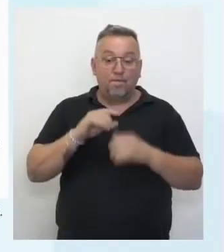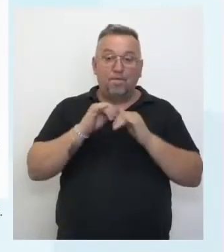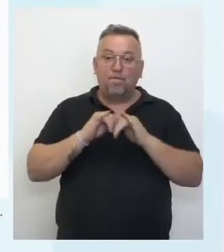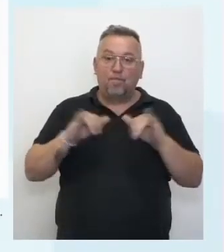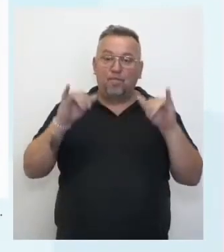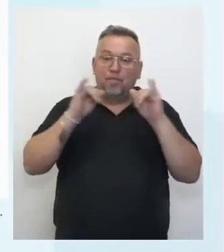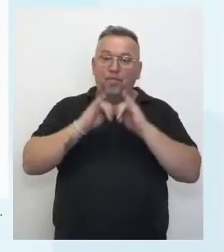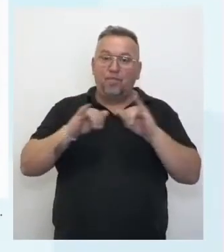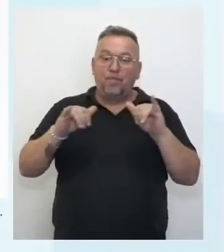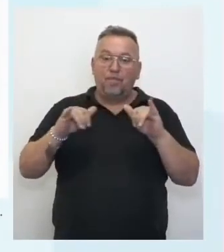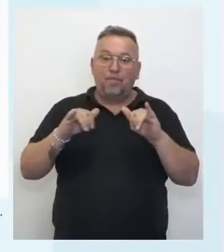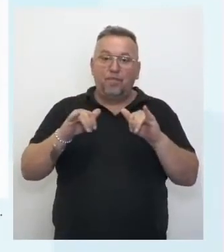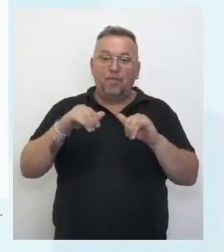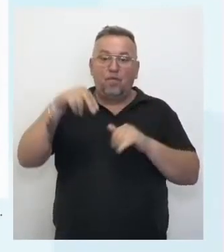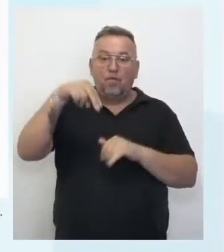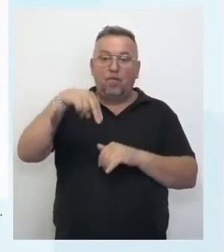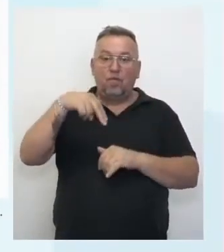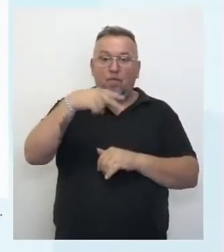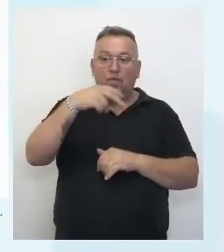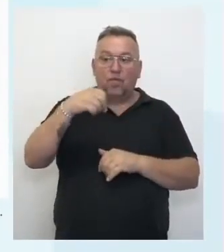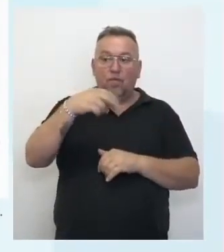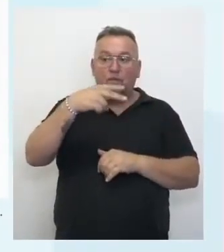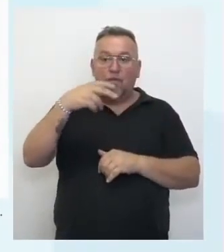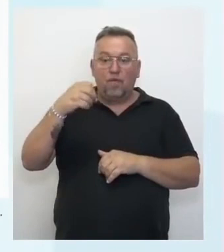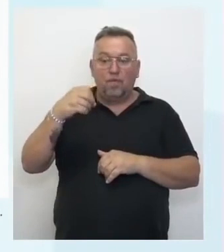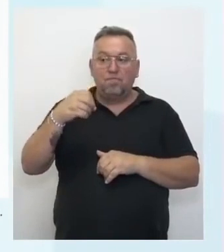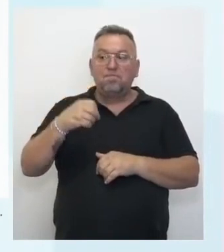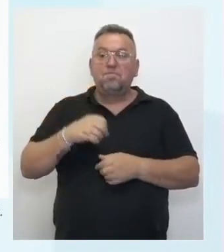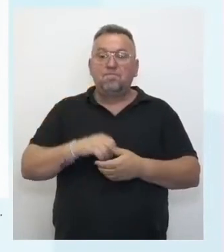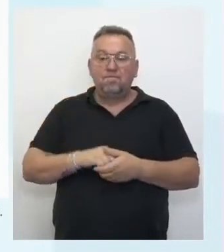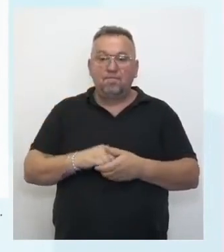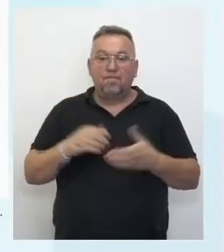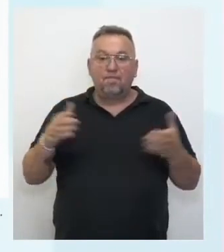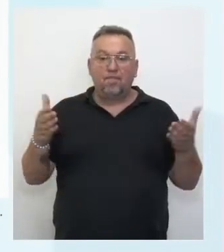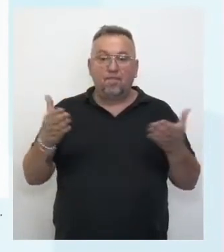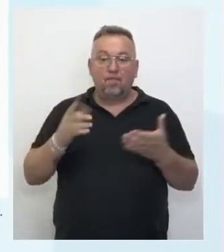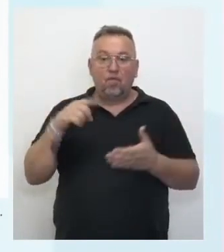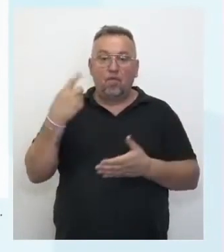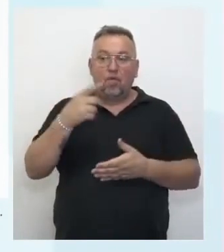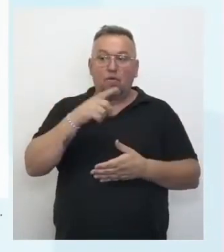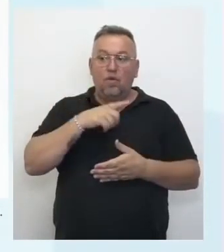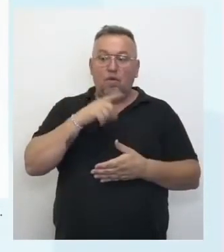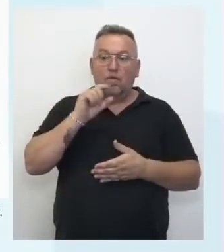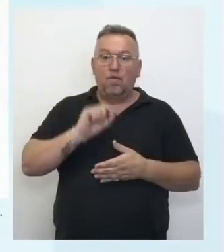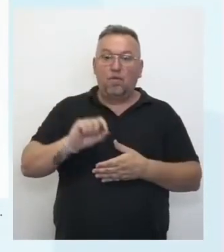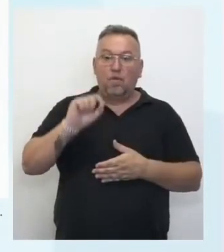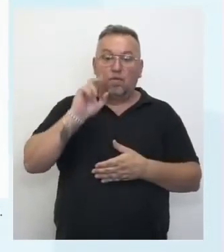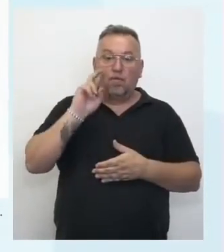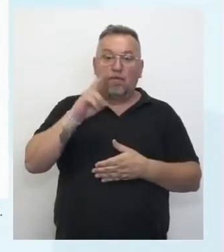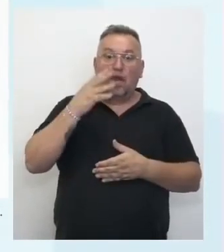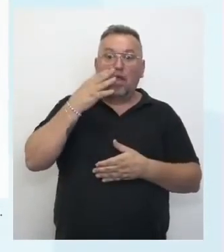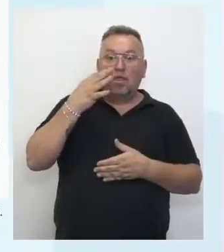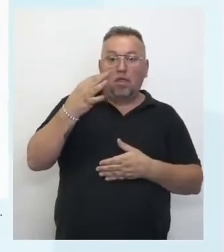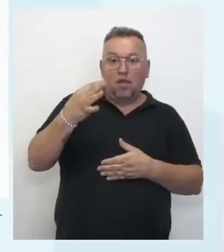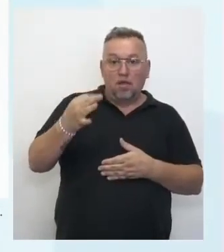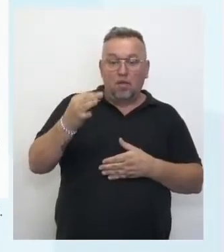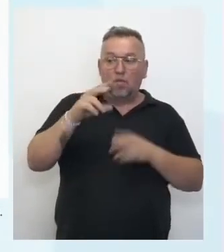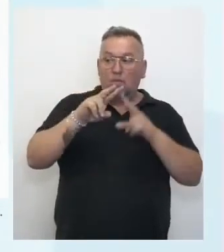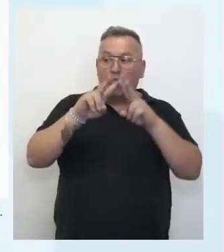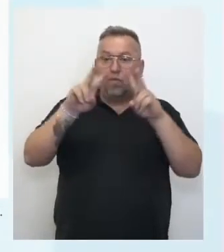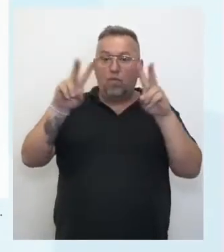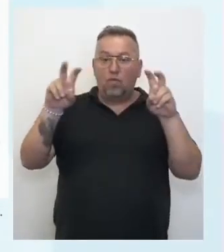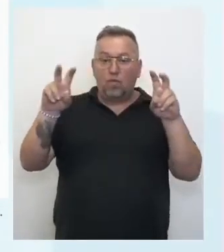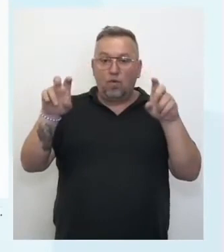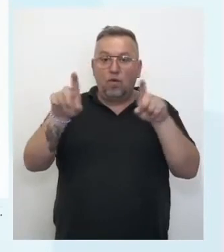essa reportagem é de novembro de 2020. Muito bem, então assim, aí nós temos, para vocês prestarem atenção no título,